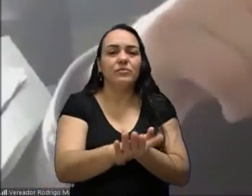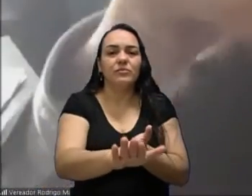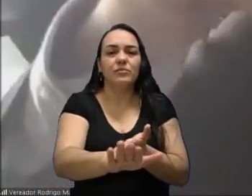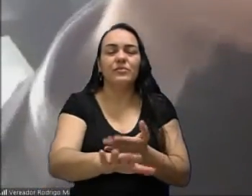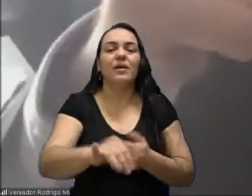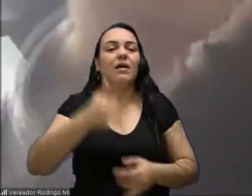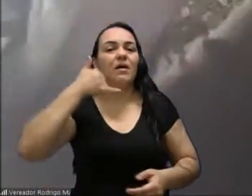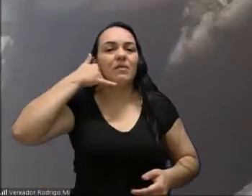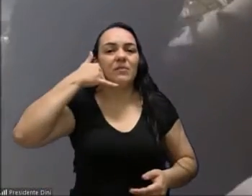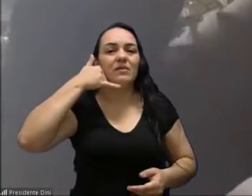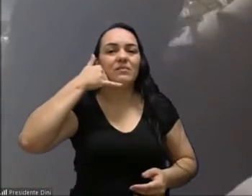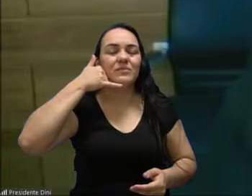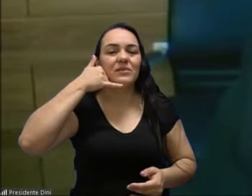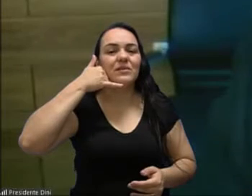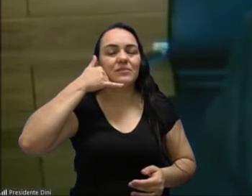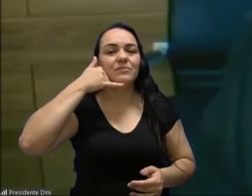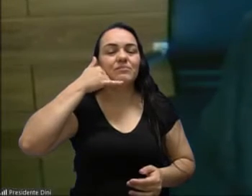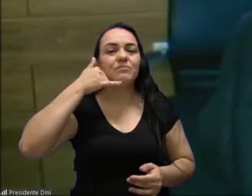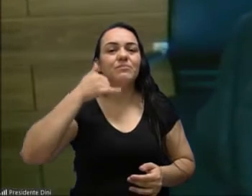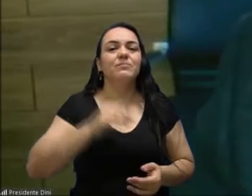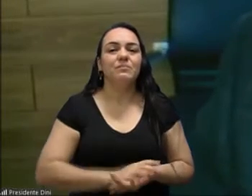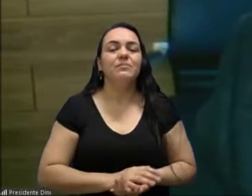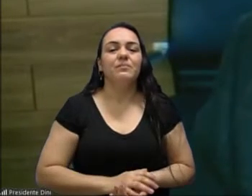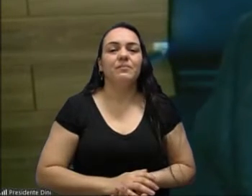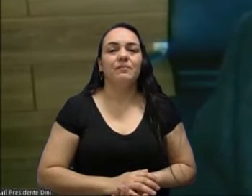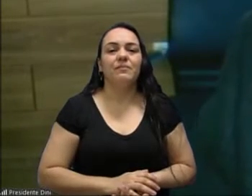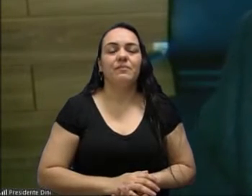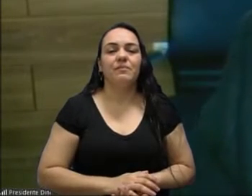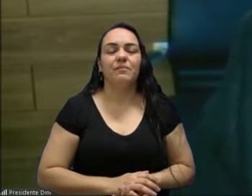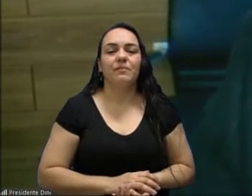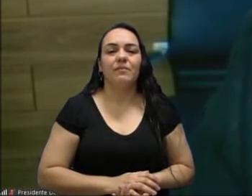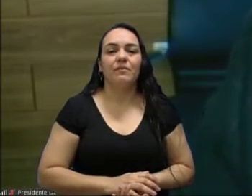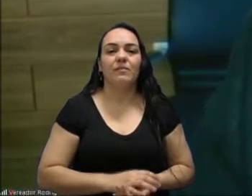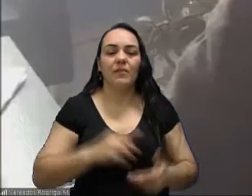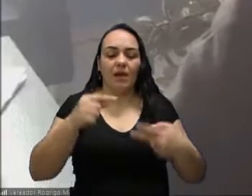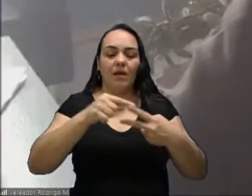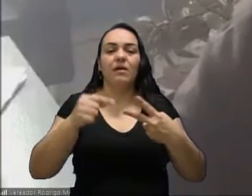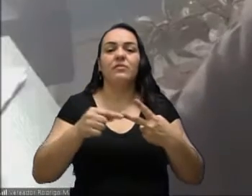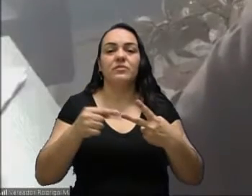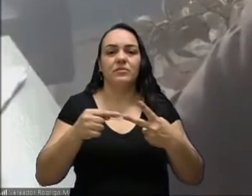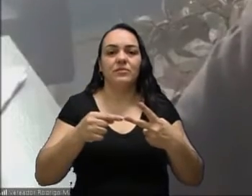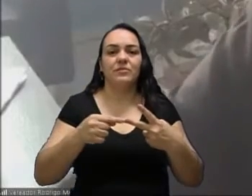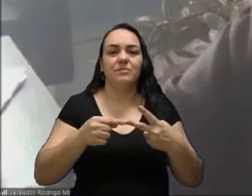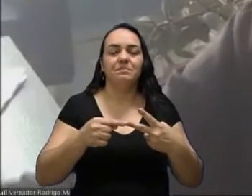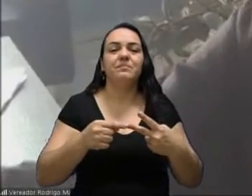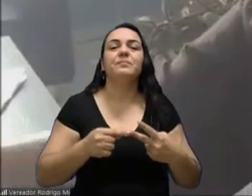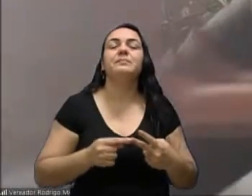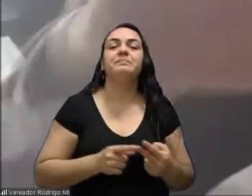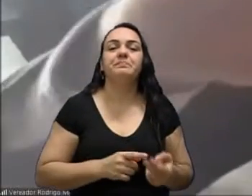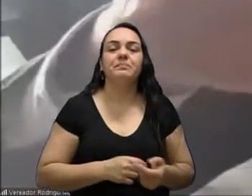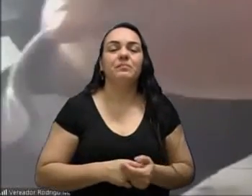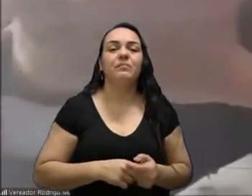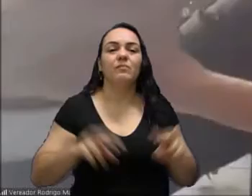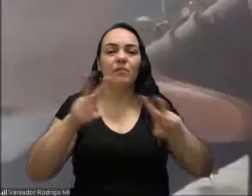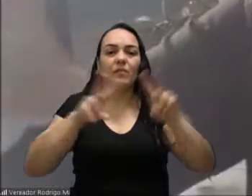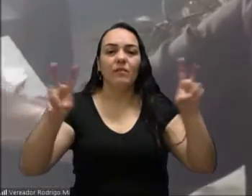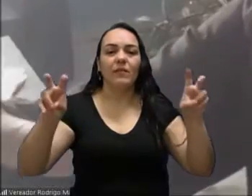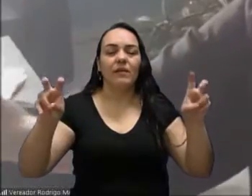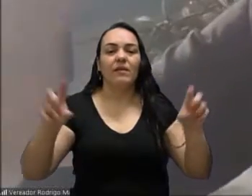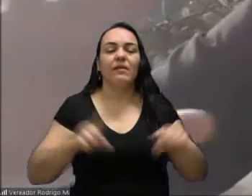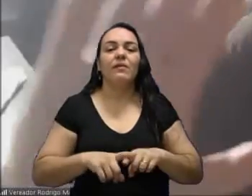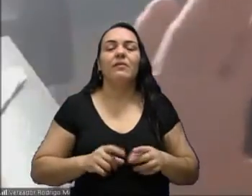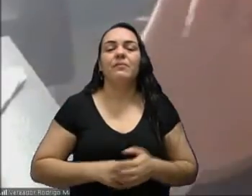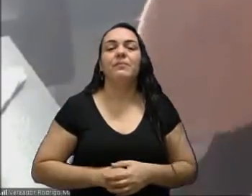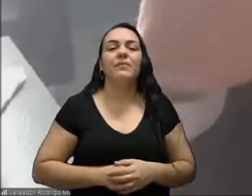de me informar por telefone, que olha, saiu. A segunda situação qual que é, vereador? A segunda situação é a seguinte, presidente, nós temos a Feira da